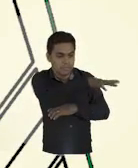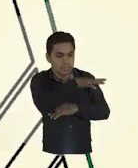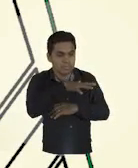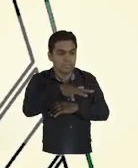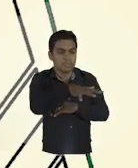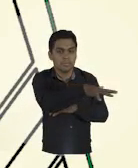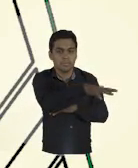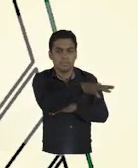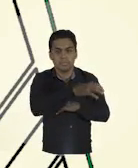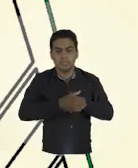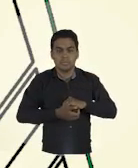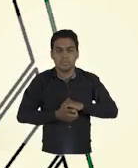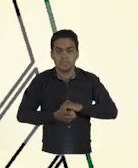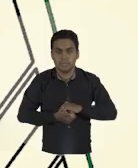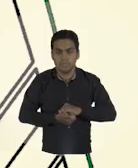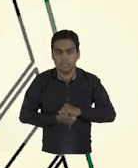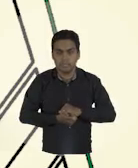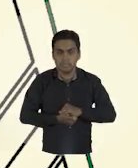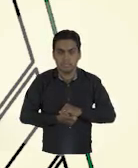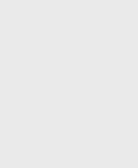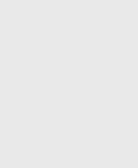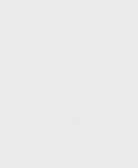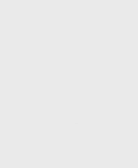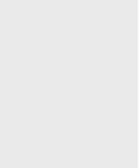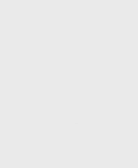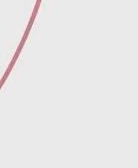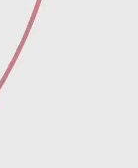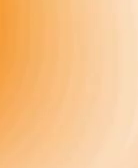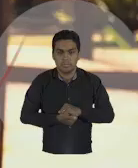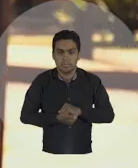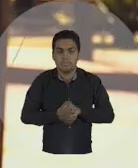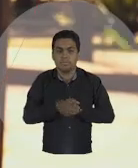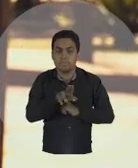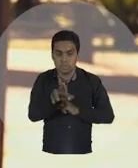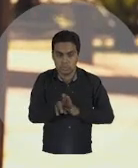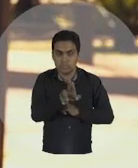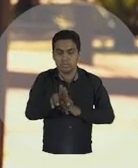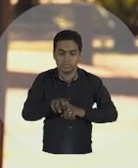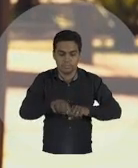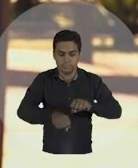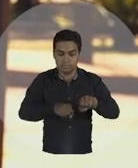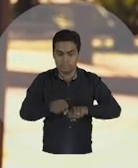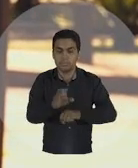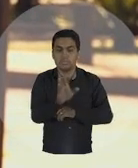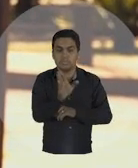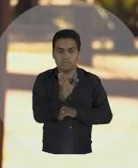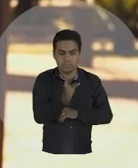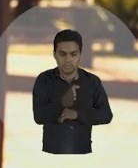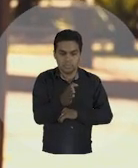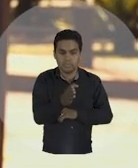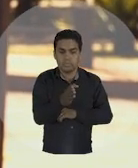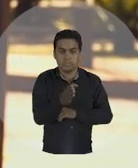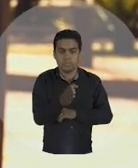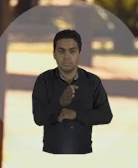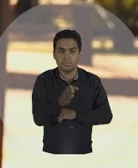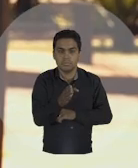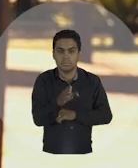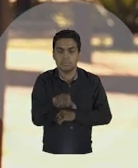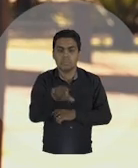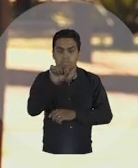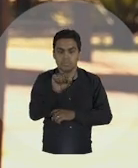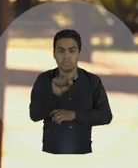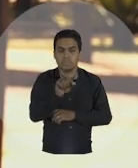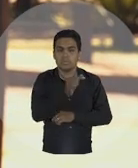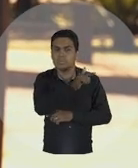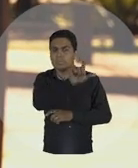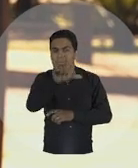a vida de quem mora perto do Parque das Nações. O uso da bicicleta como meio de transporte já é uma